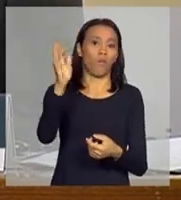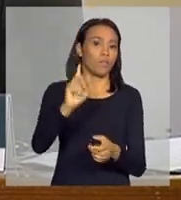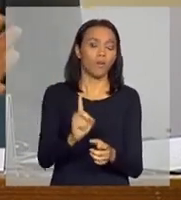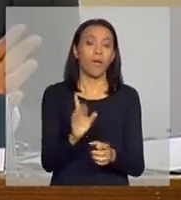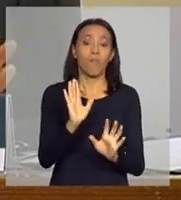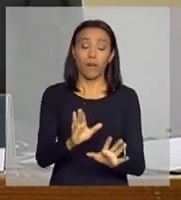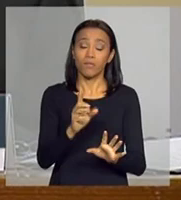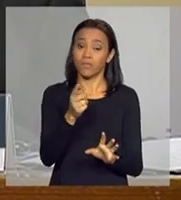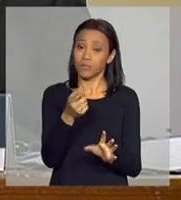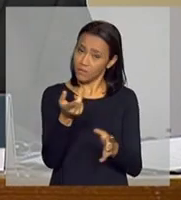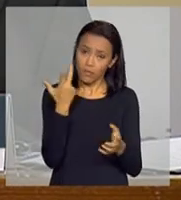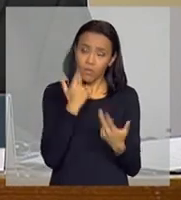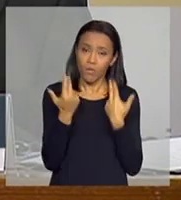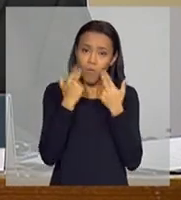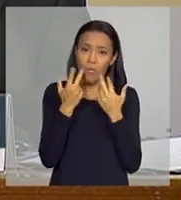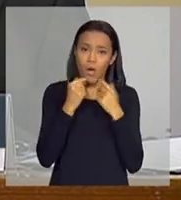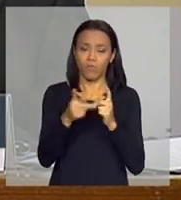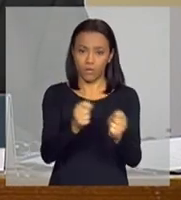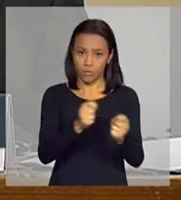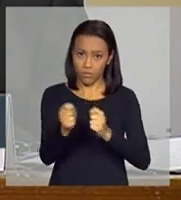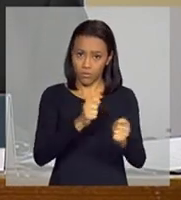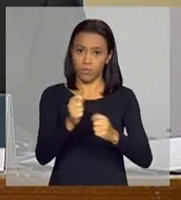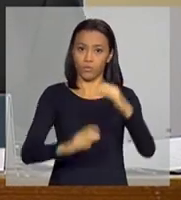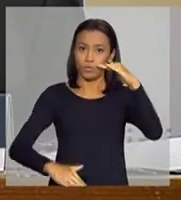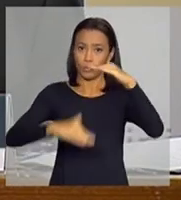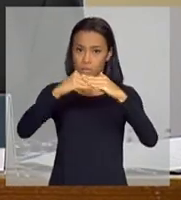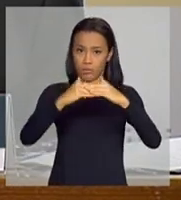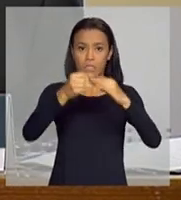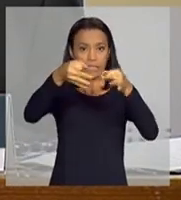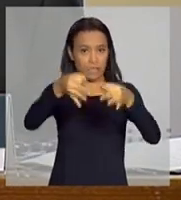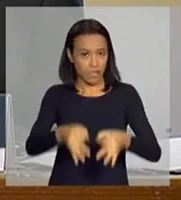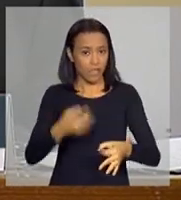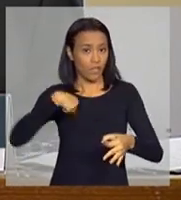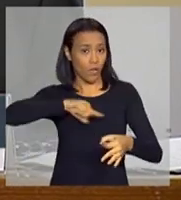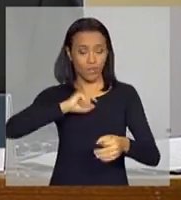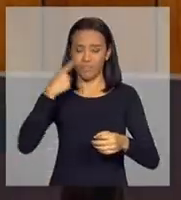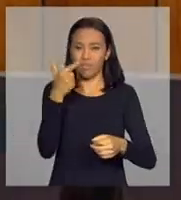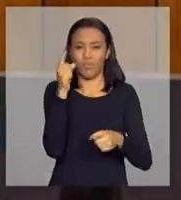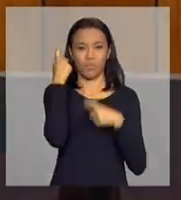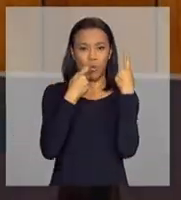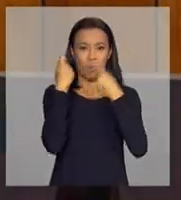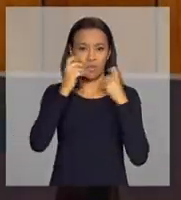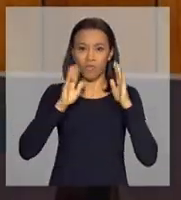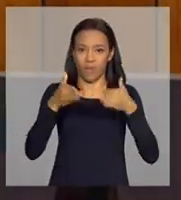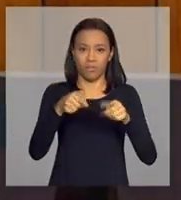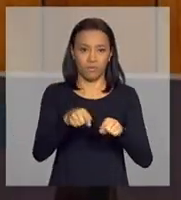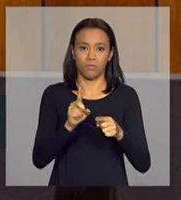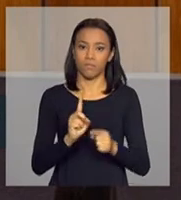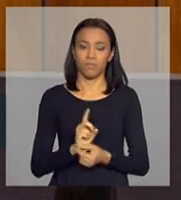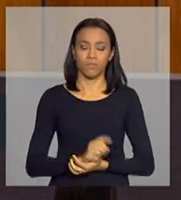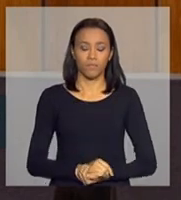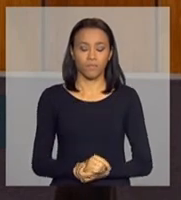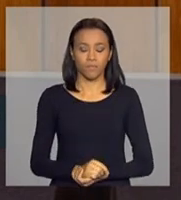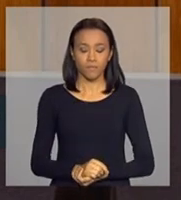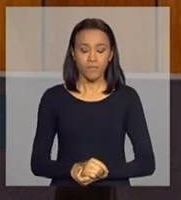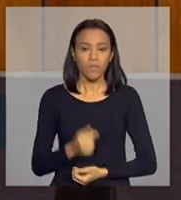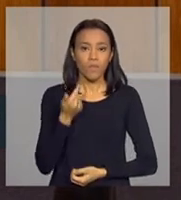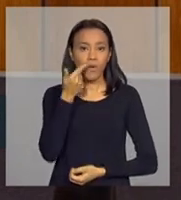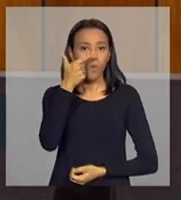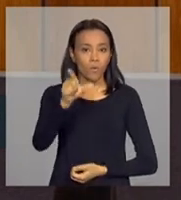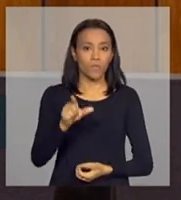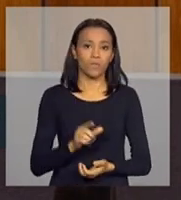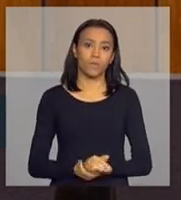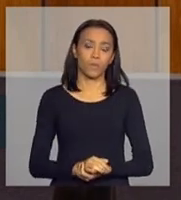curto prazo ele está normal tá num patamar normal e não nos preocupa nesse momento e em relação